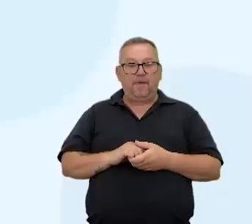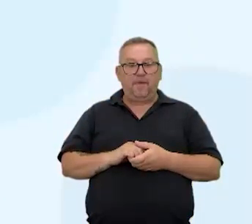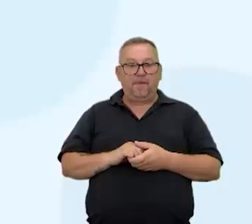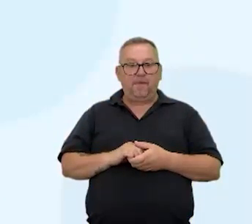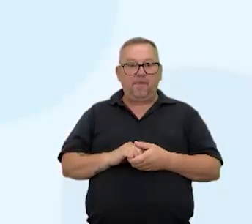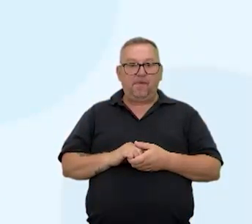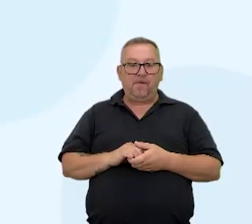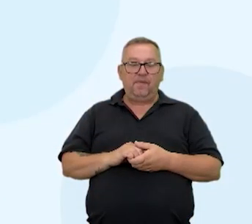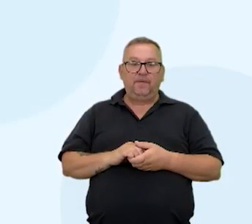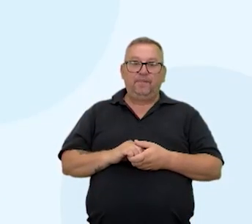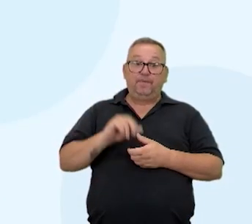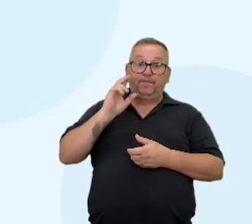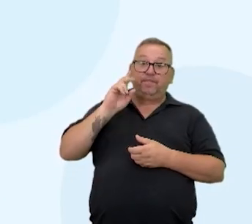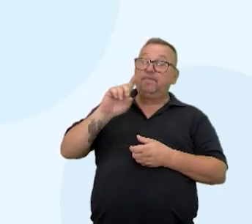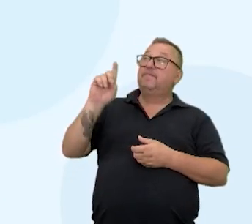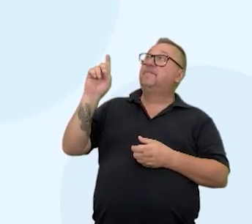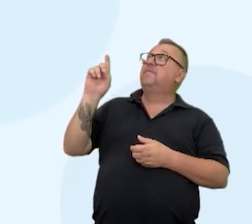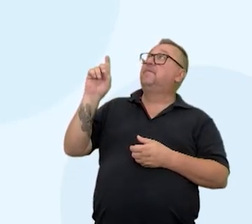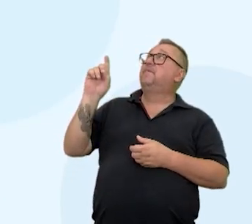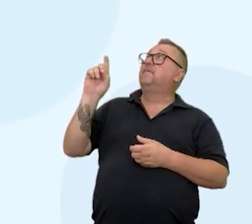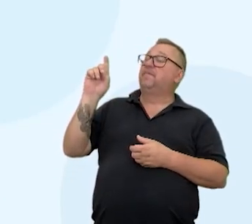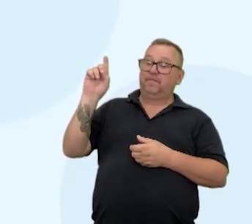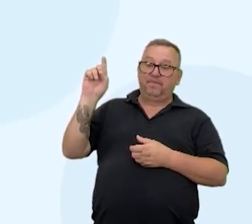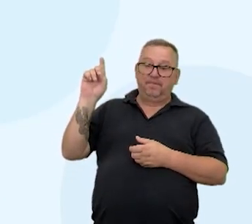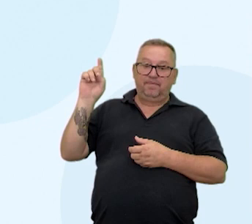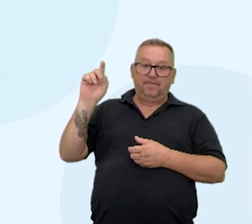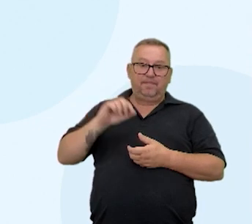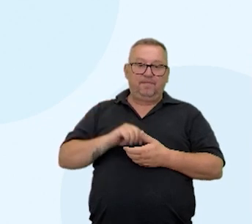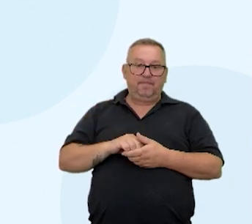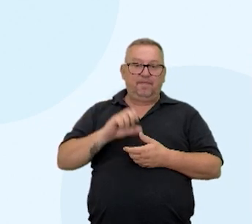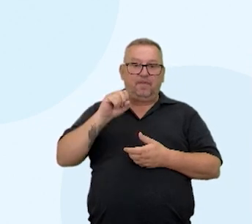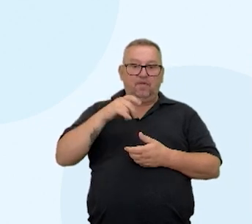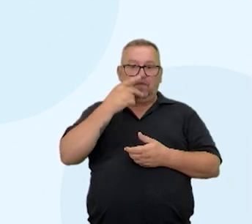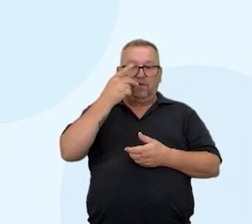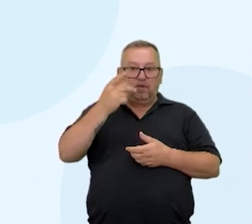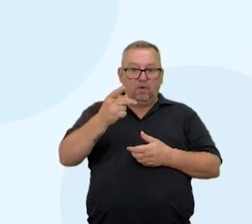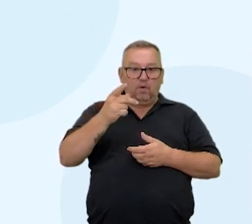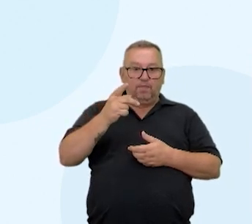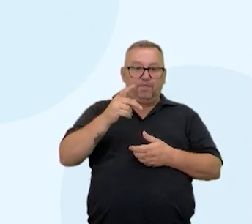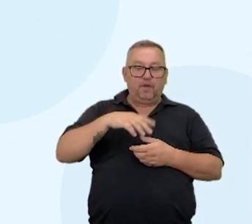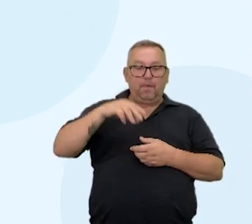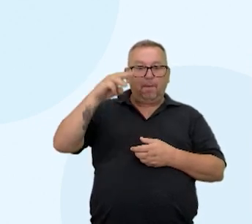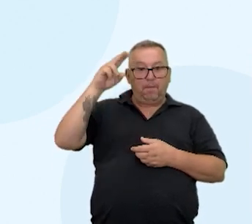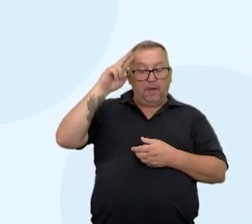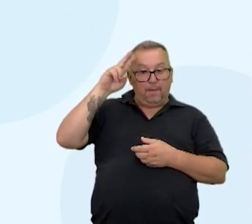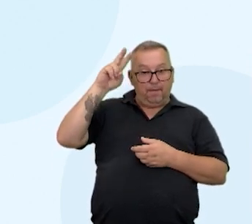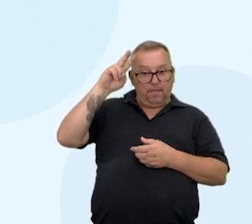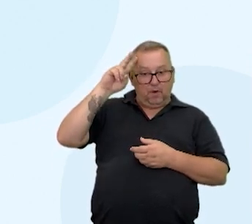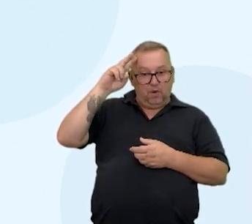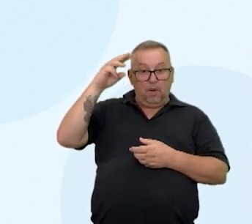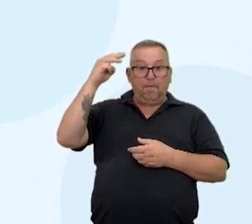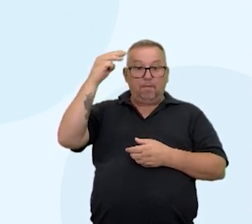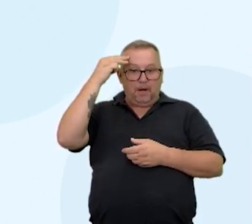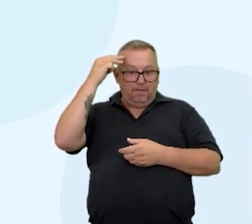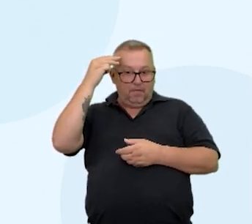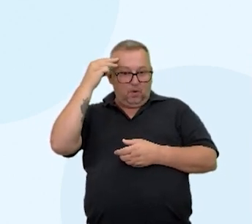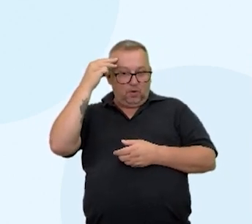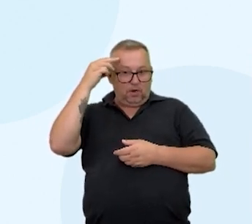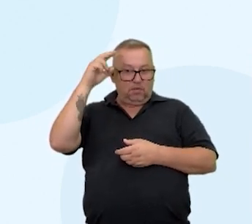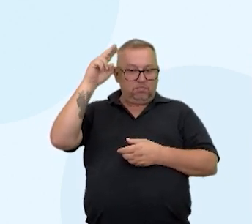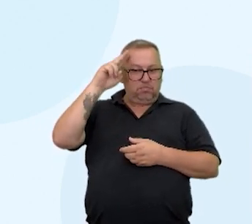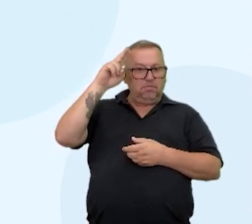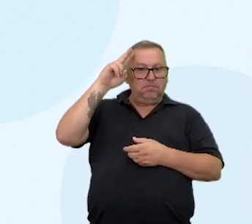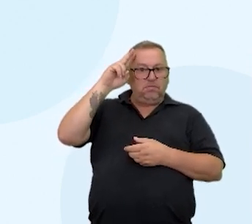fazer um comentário. Olha lá o LED. A gente já falou se memória e história, a gente já fez aqui algumas reflexões.